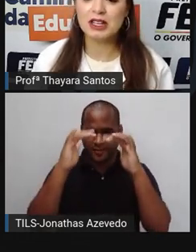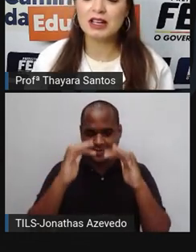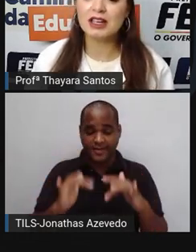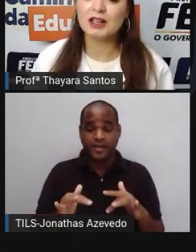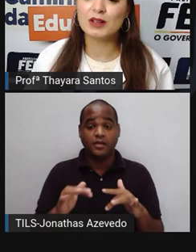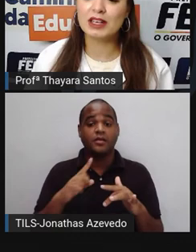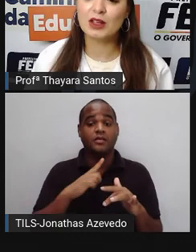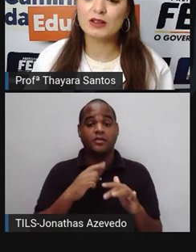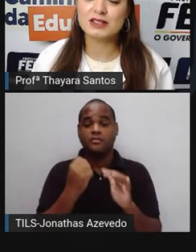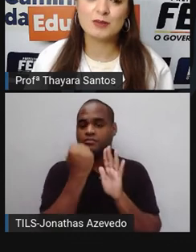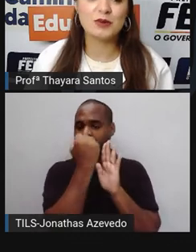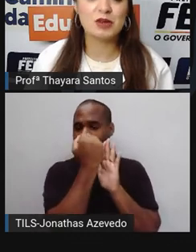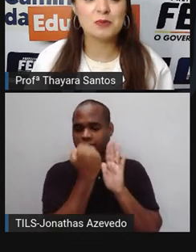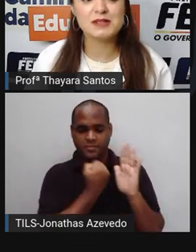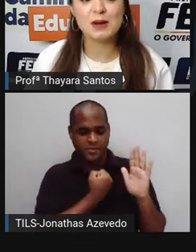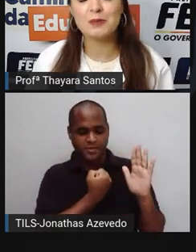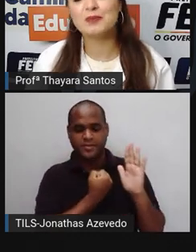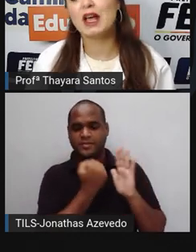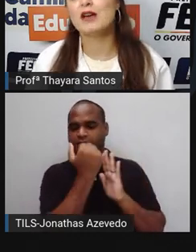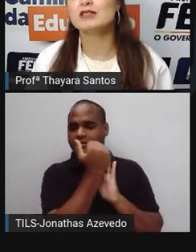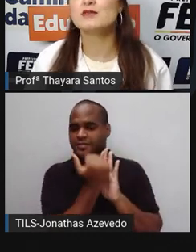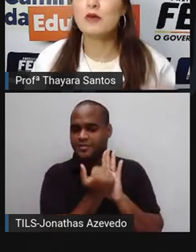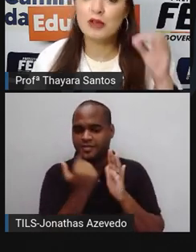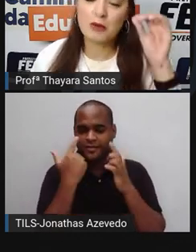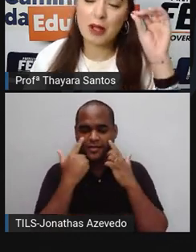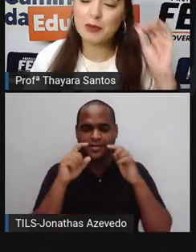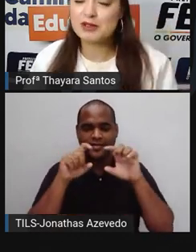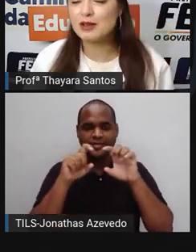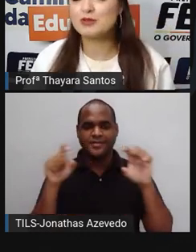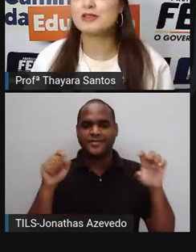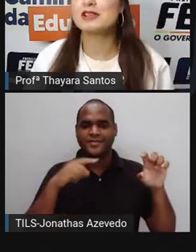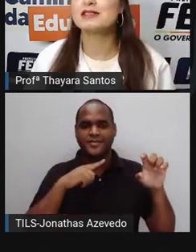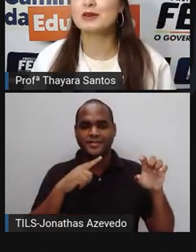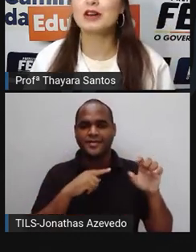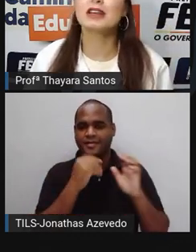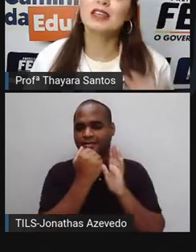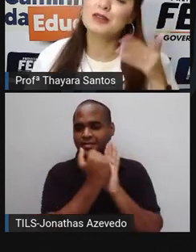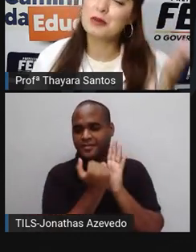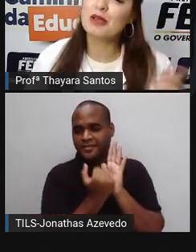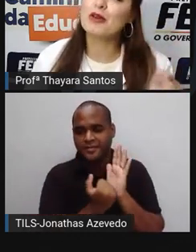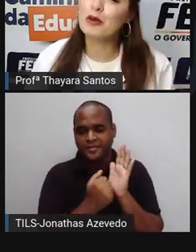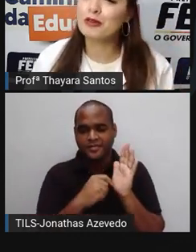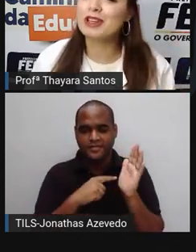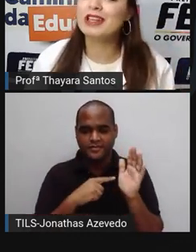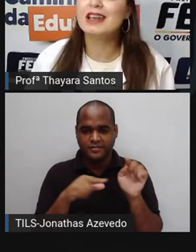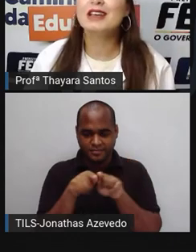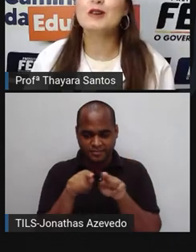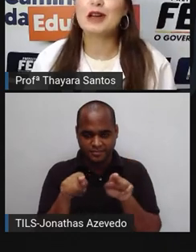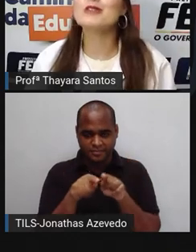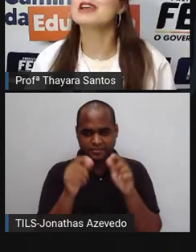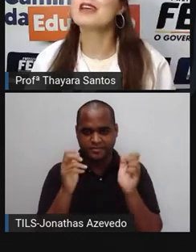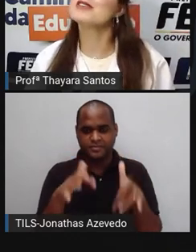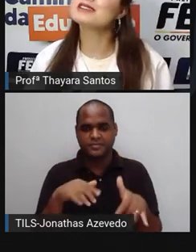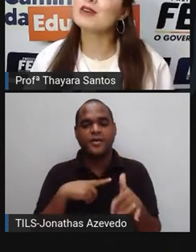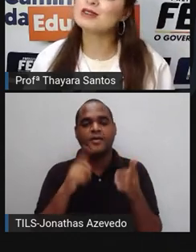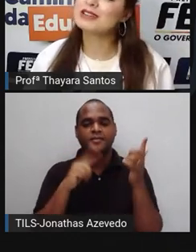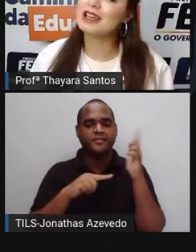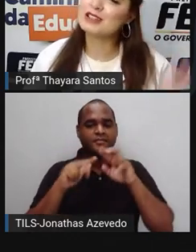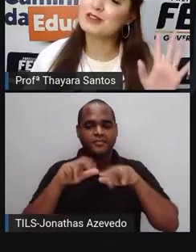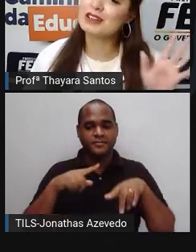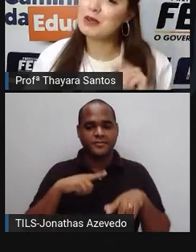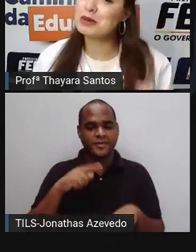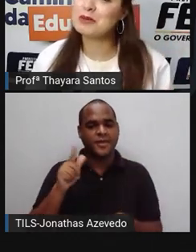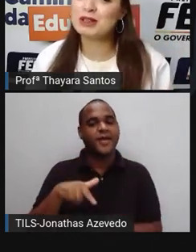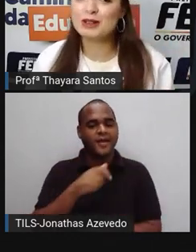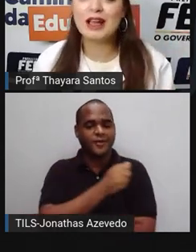de vocês no ranking clicando aqui ó Nessa Primeira opção aí vocês vão ver qual a posição de vocês lá no ranking eu também vou conferir eu quero ver quem vai